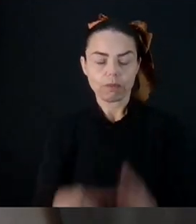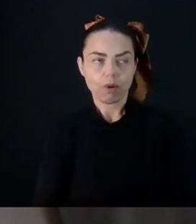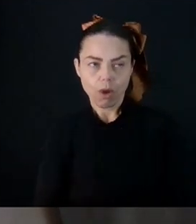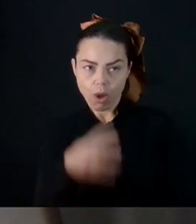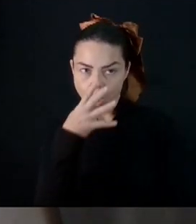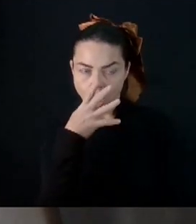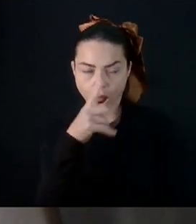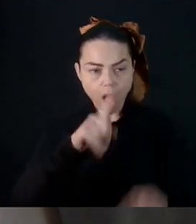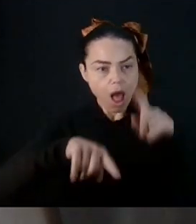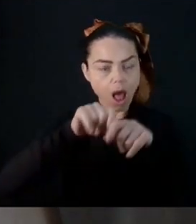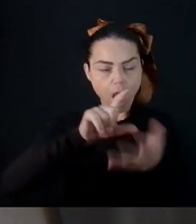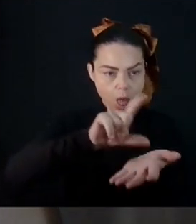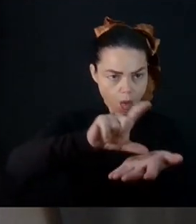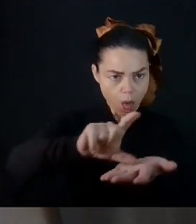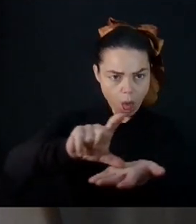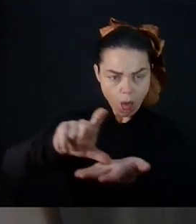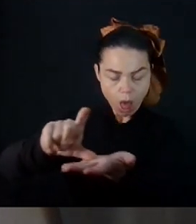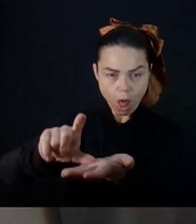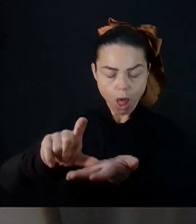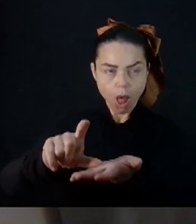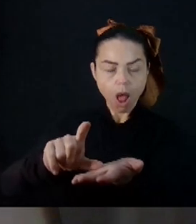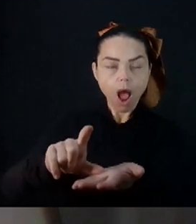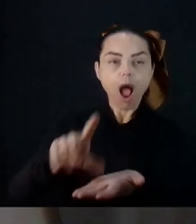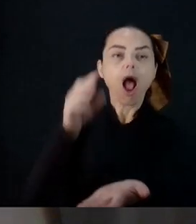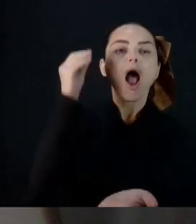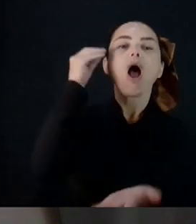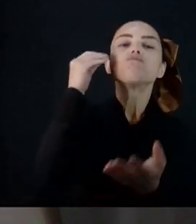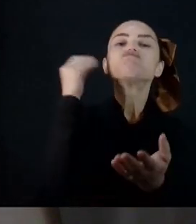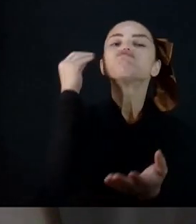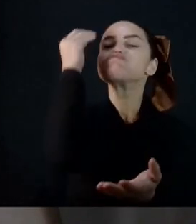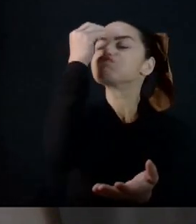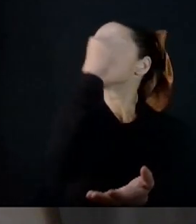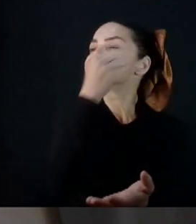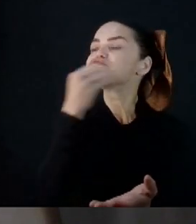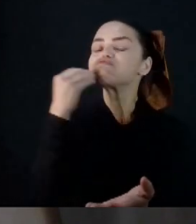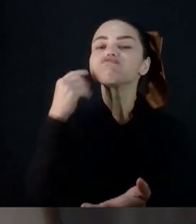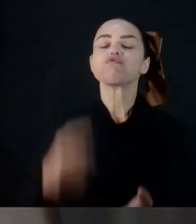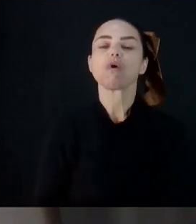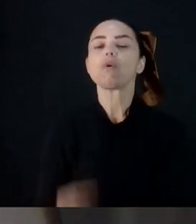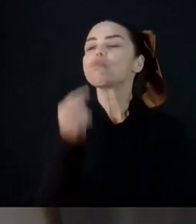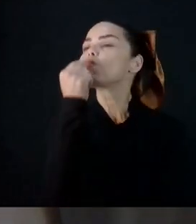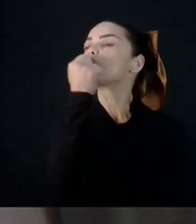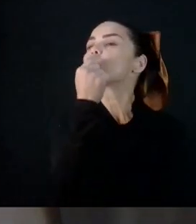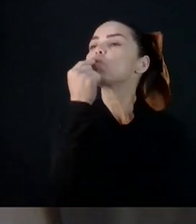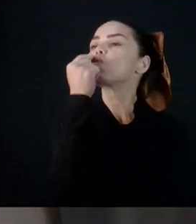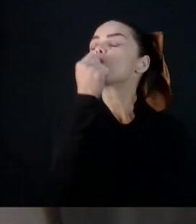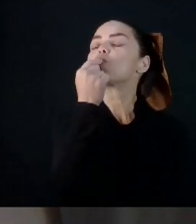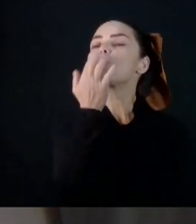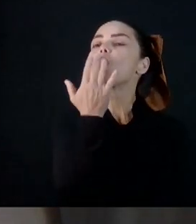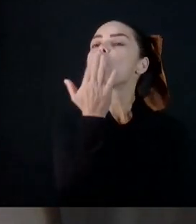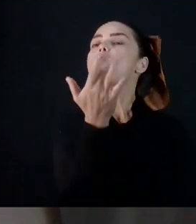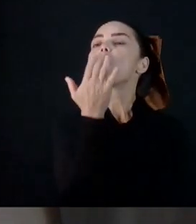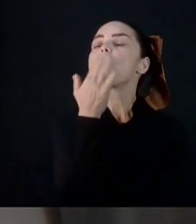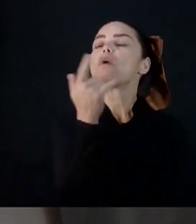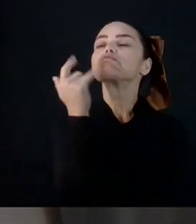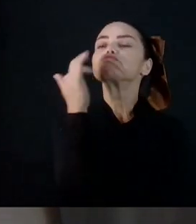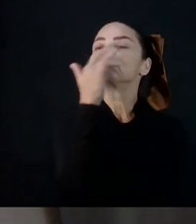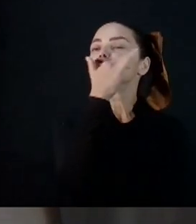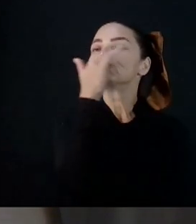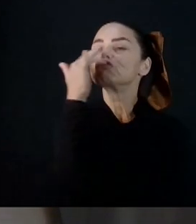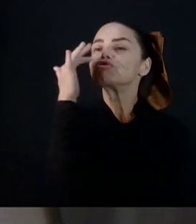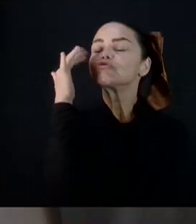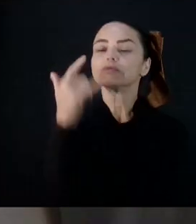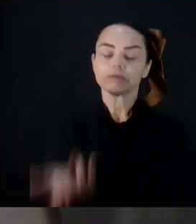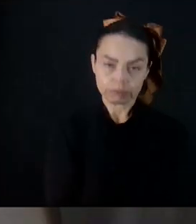produto, que adoro. Né, a doutora disse que, né, são coloridos, são cheirosos, né, gera